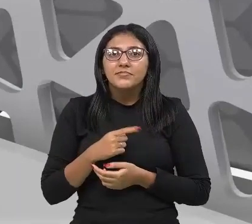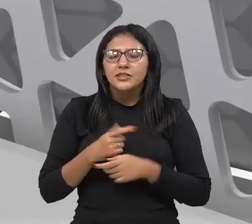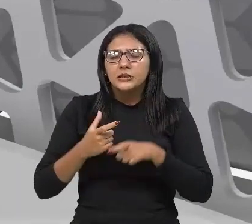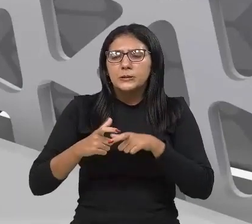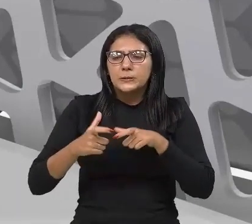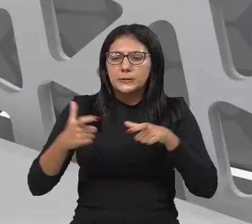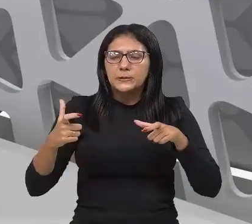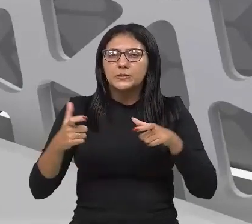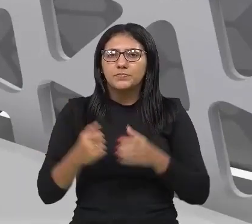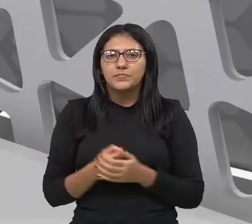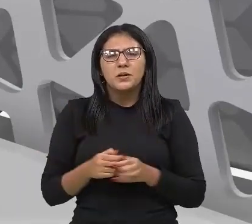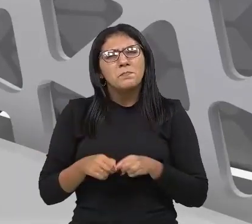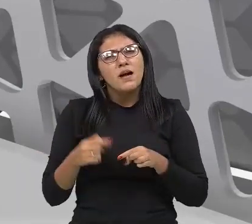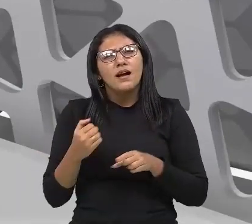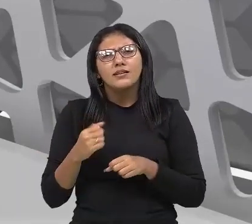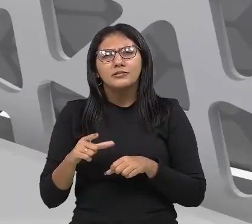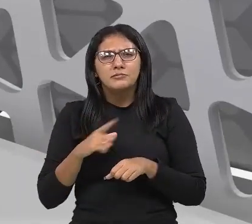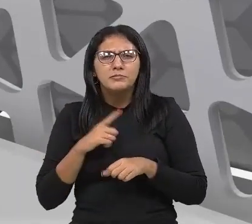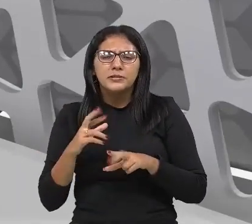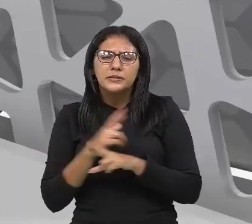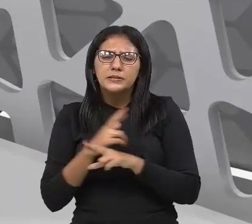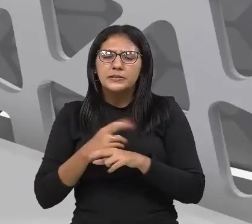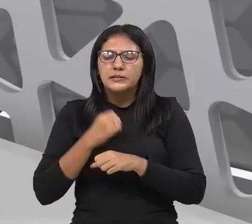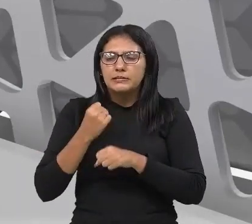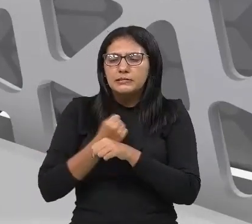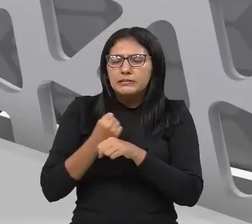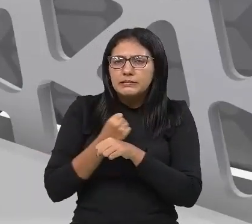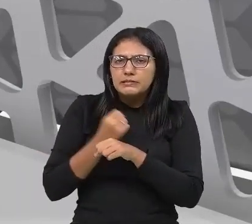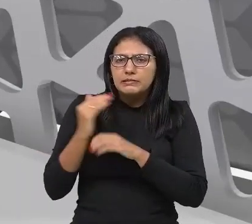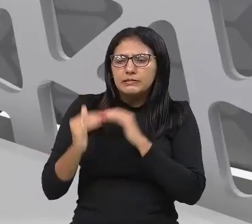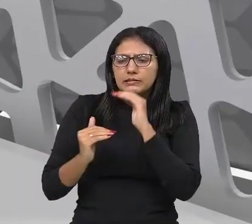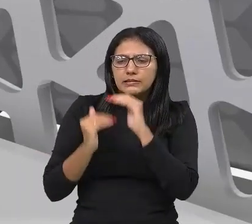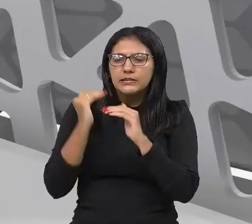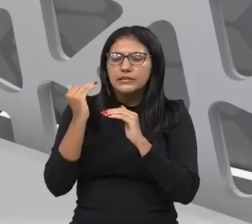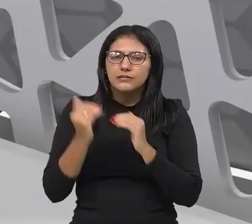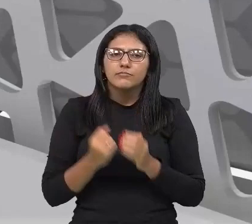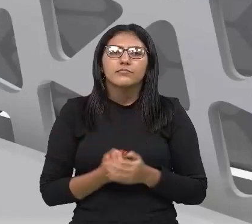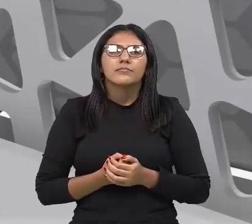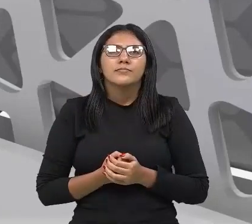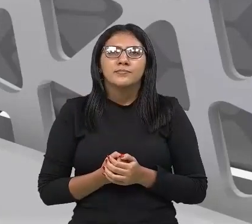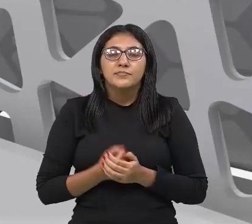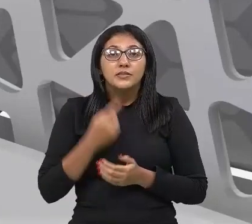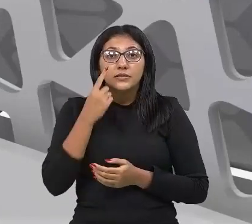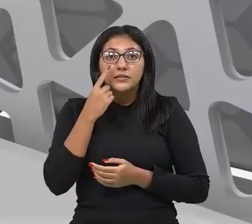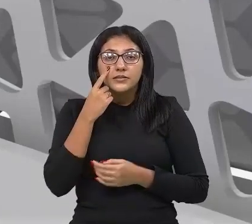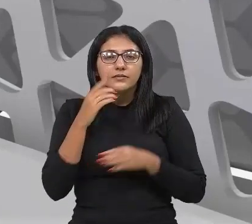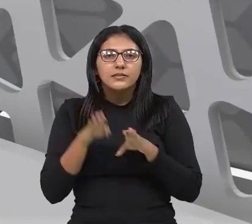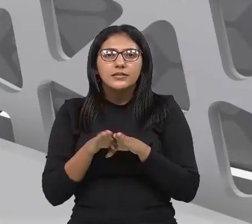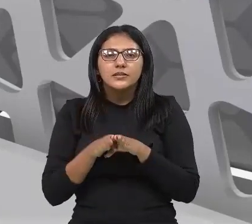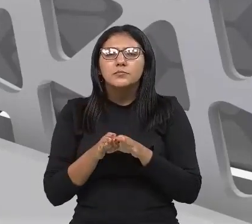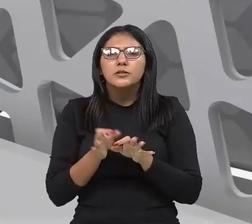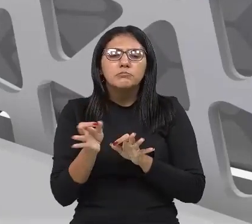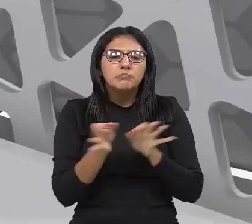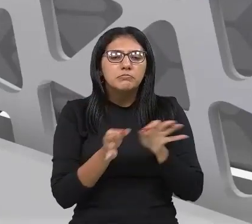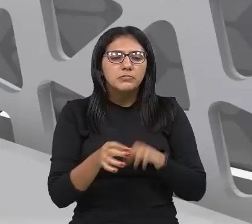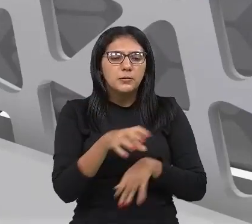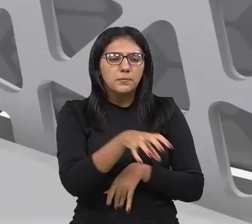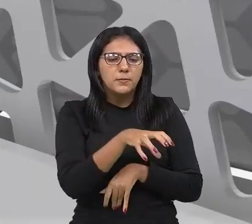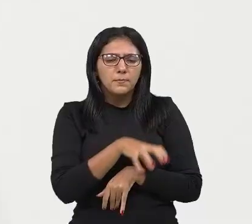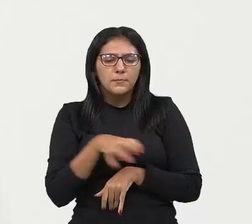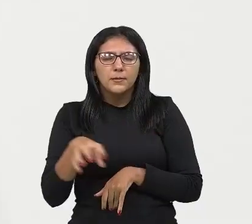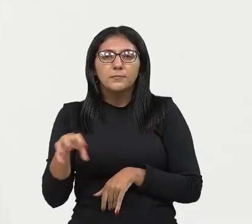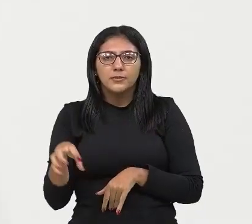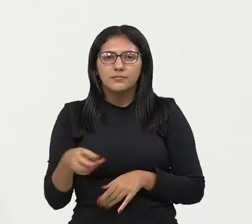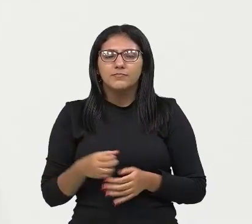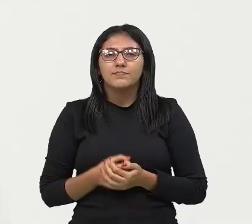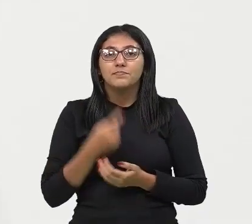mais, mas isso é com o passar dos anos, tá bom? Então a gente também vai verificar a distribuição aí da população brasileira. Olha